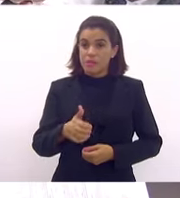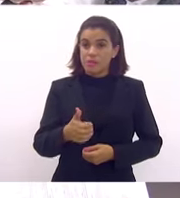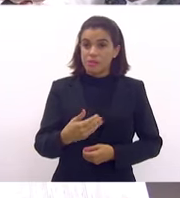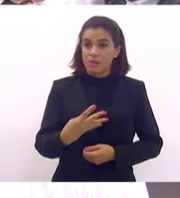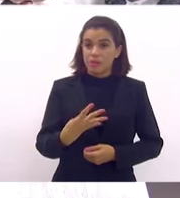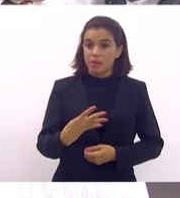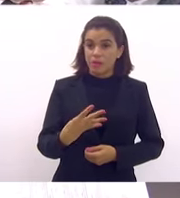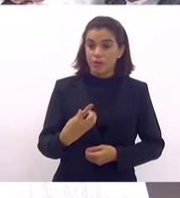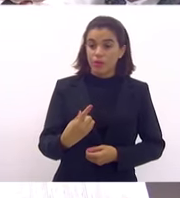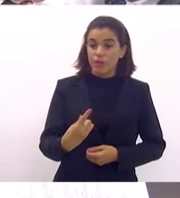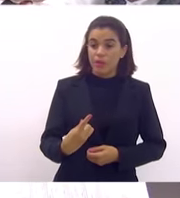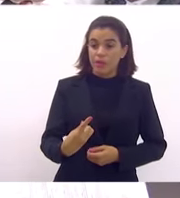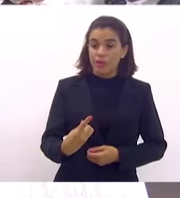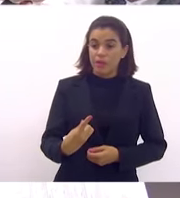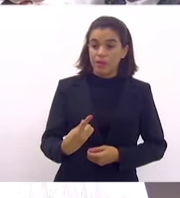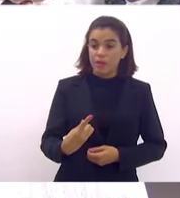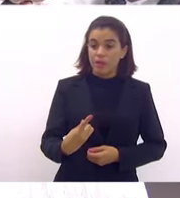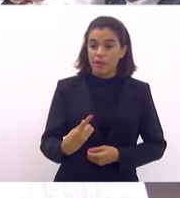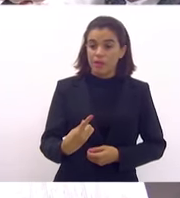141,